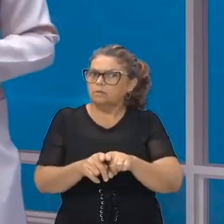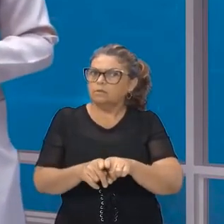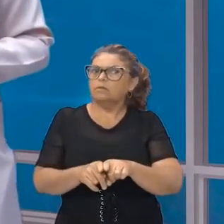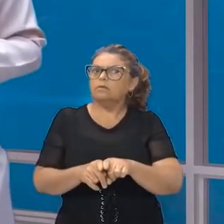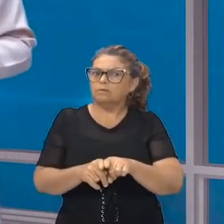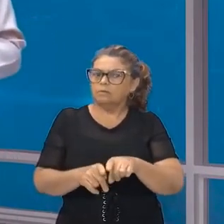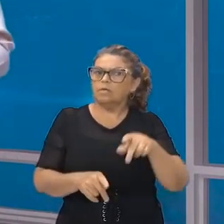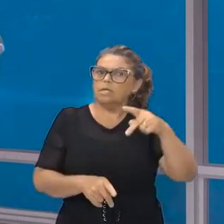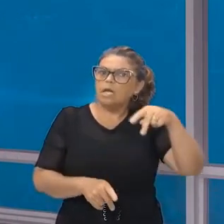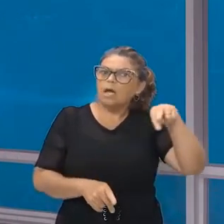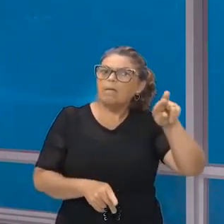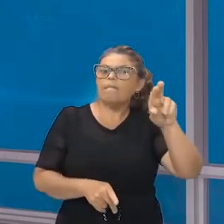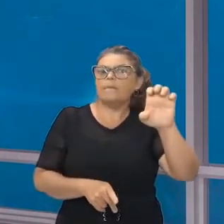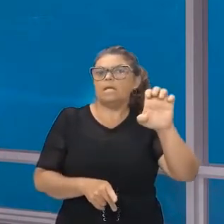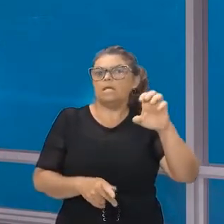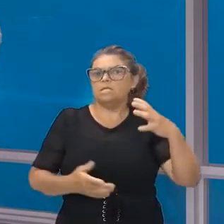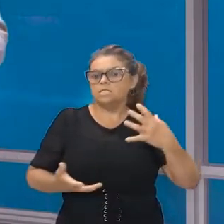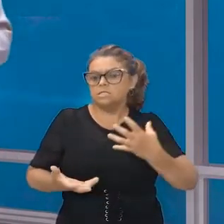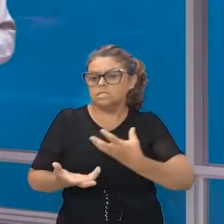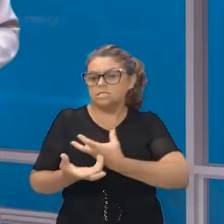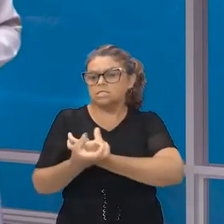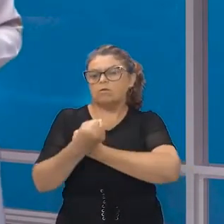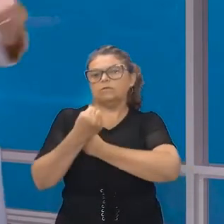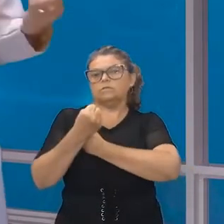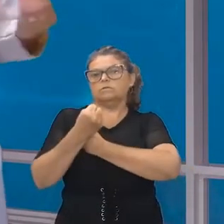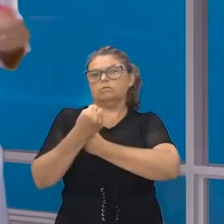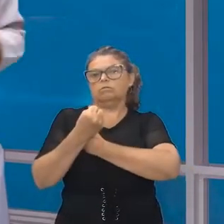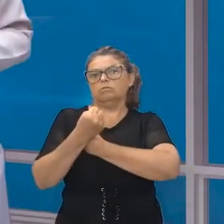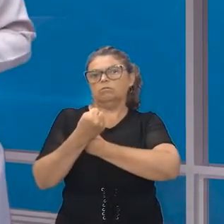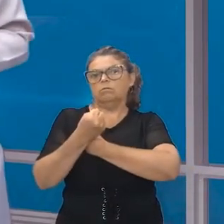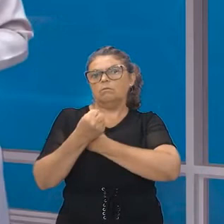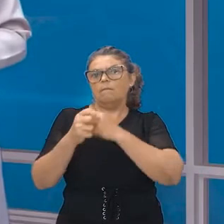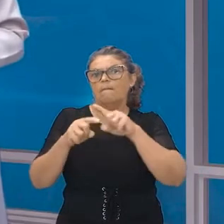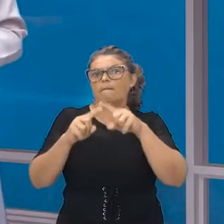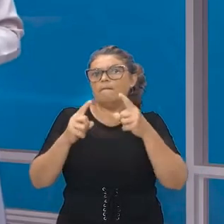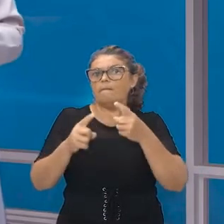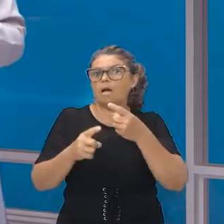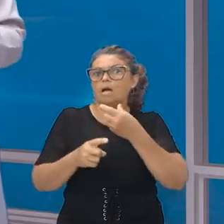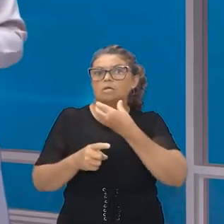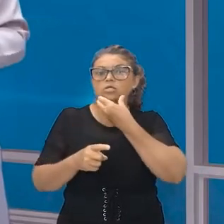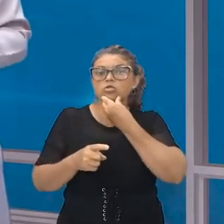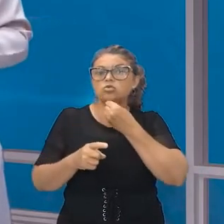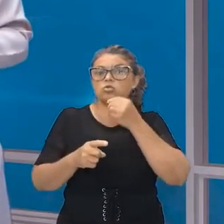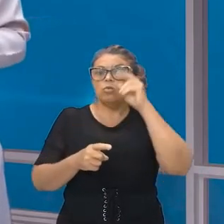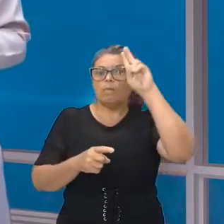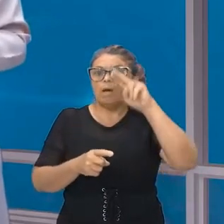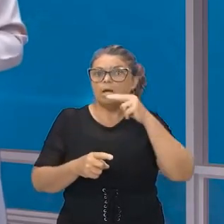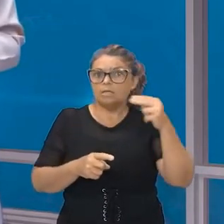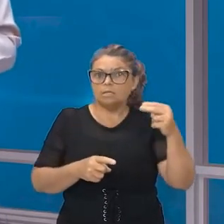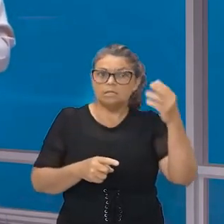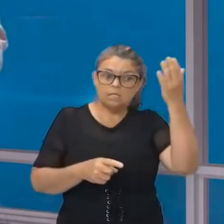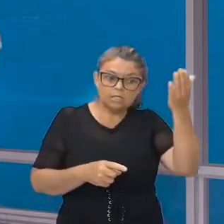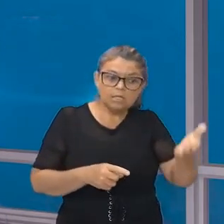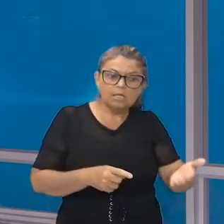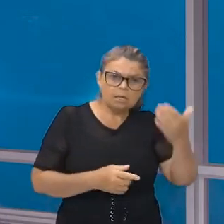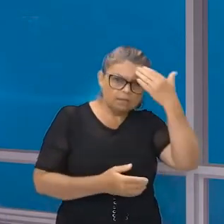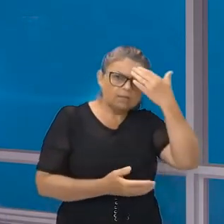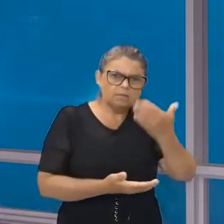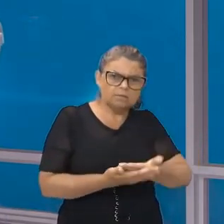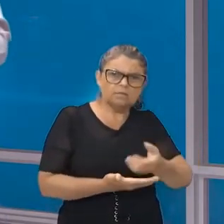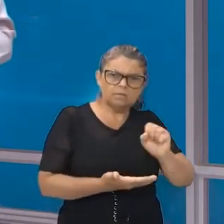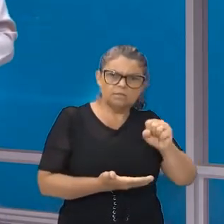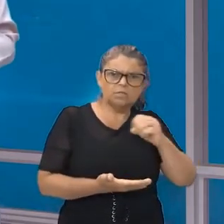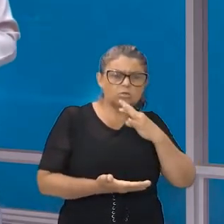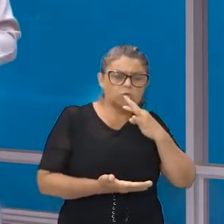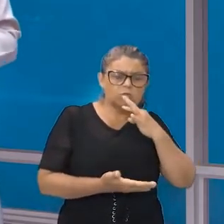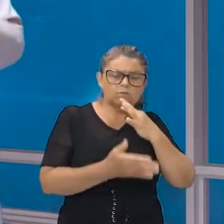salvação, e o luteranismo acredita na salvação pela sua conduta na vida terrena. A reforma também chegou à Inglaterra através